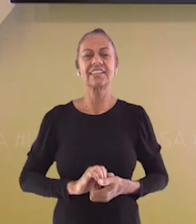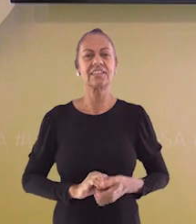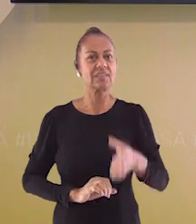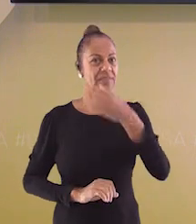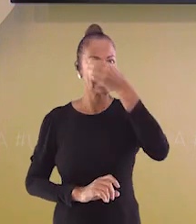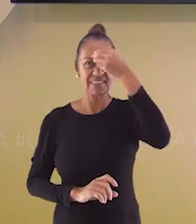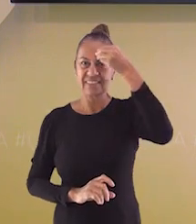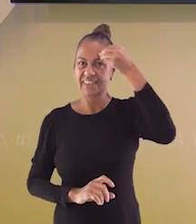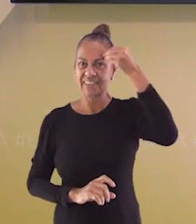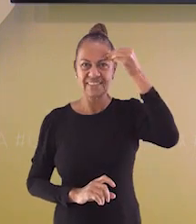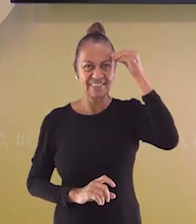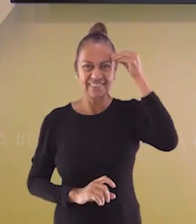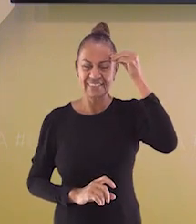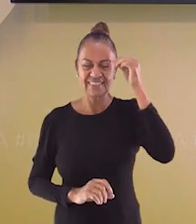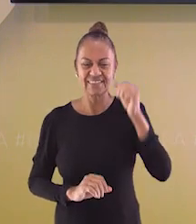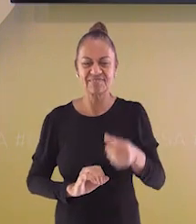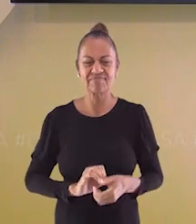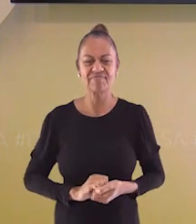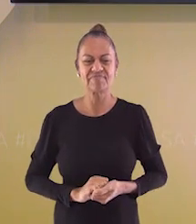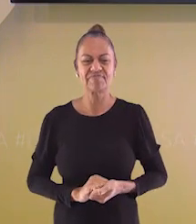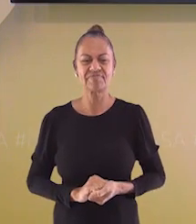com a gente, não se esquece.